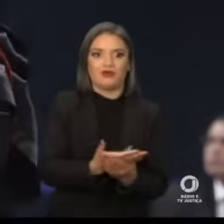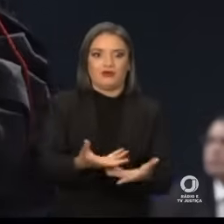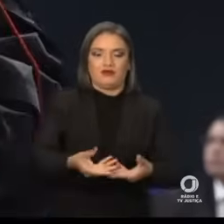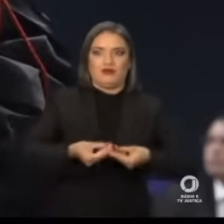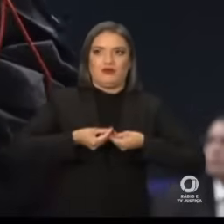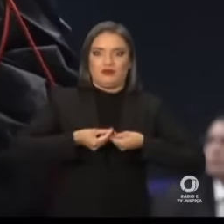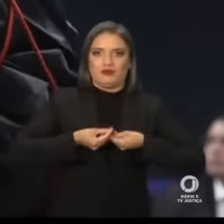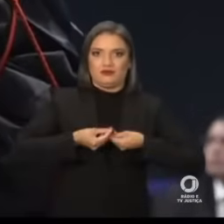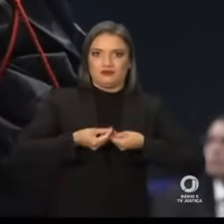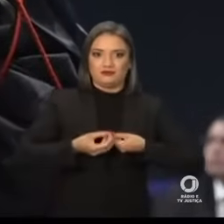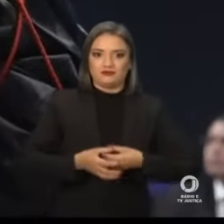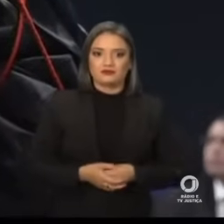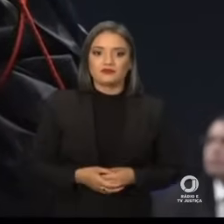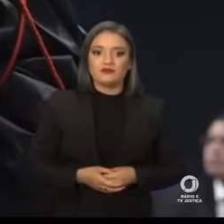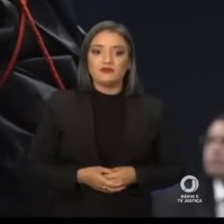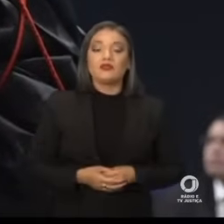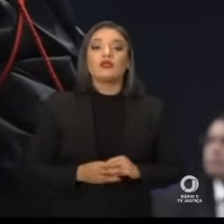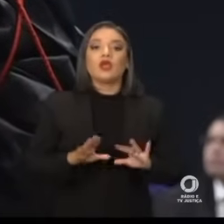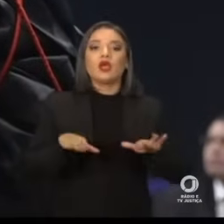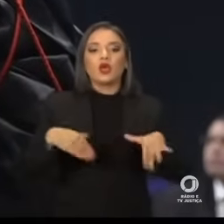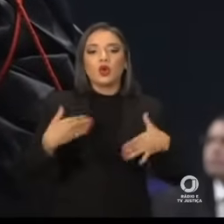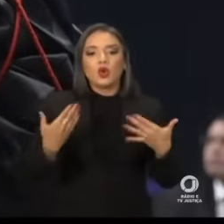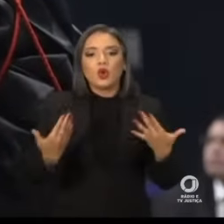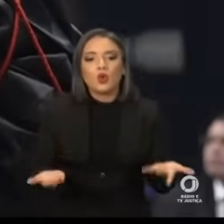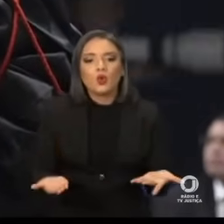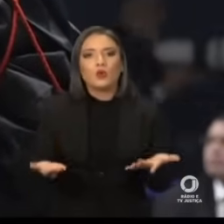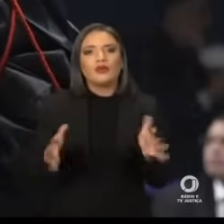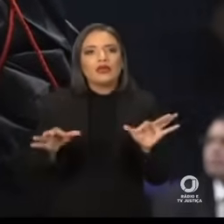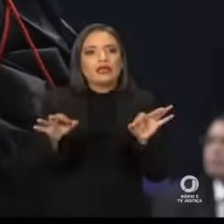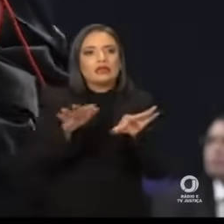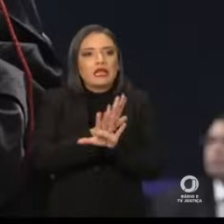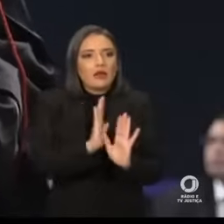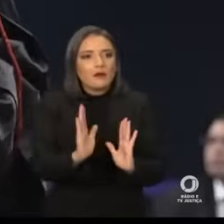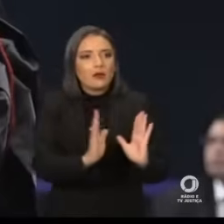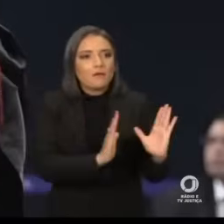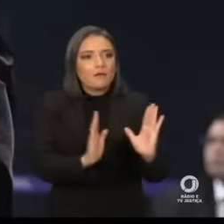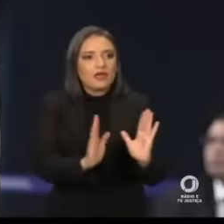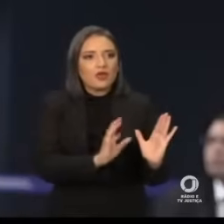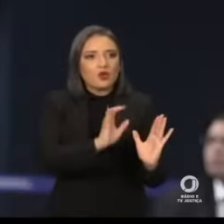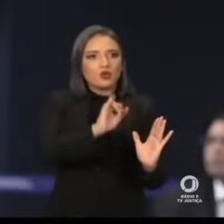Quando nós estamos terminando a instrução,